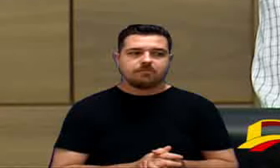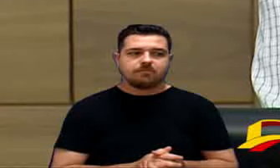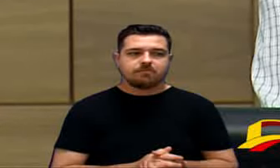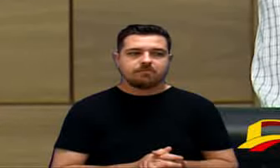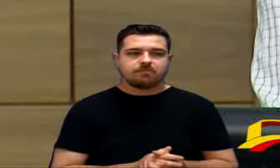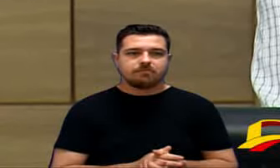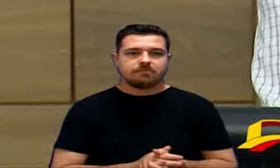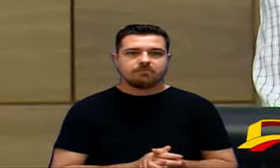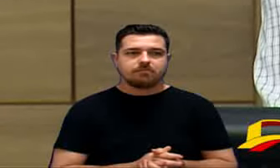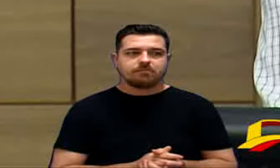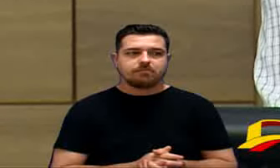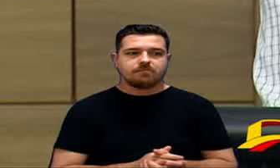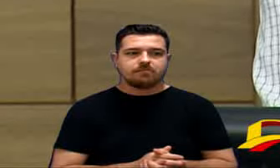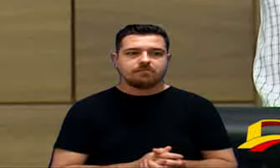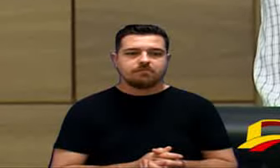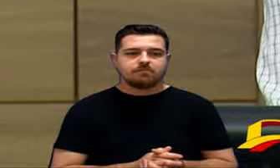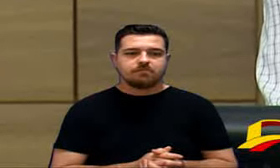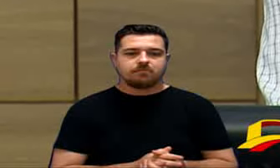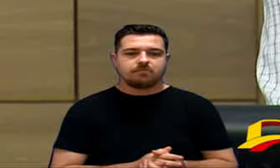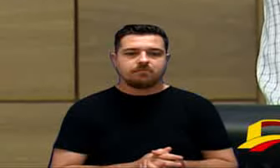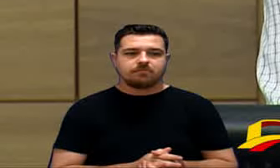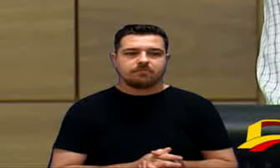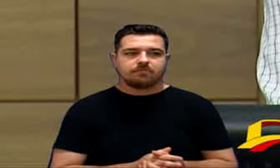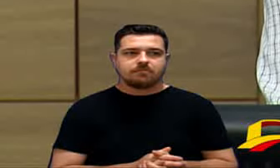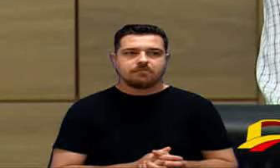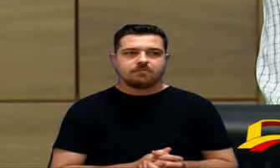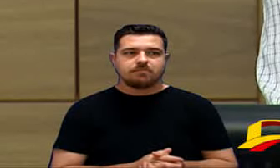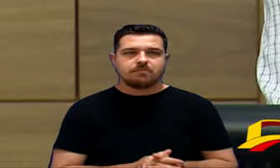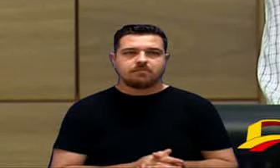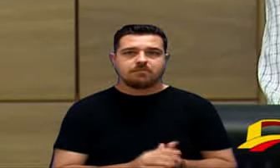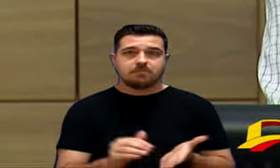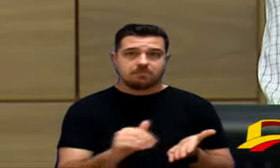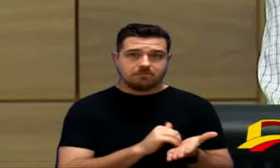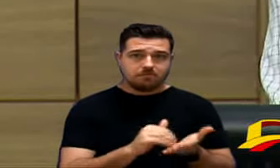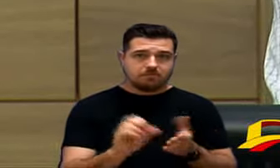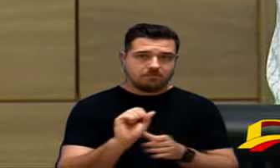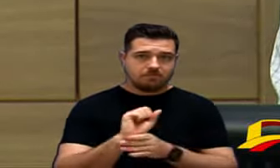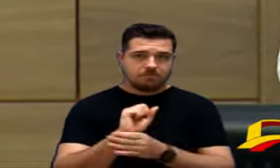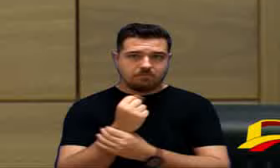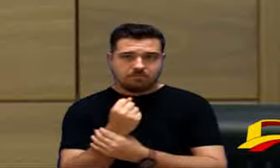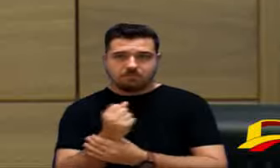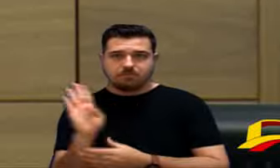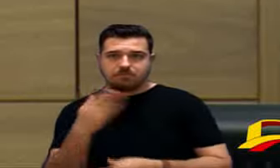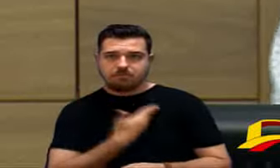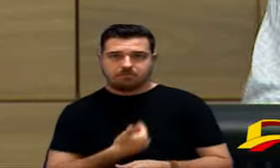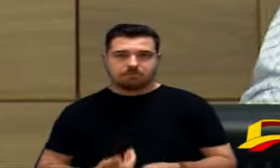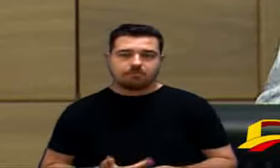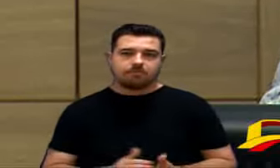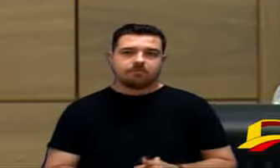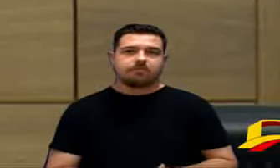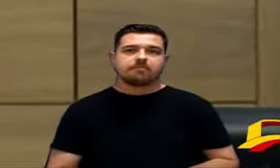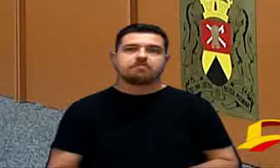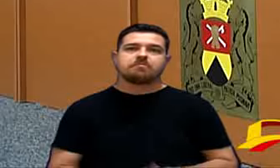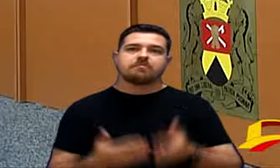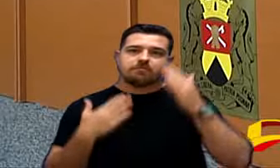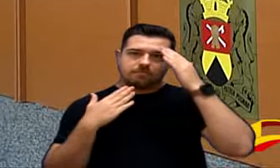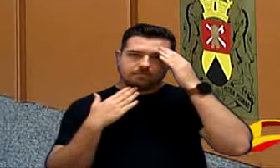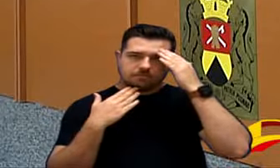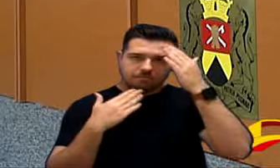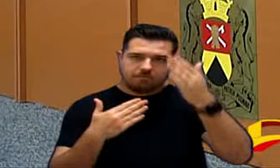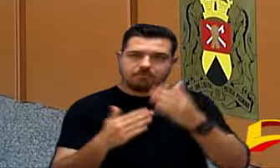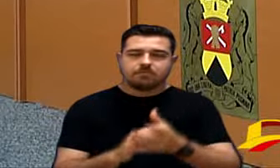era tá bom secretária de Segurança Pública Obrigado Dr Douglas